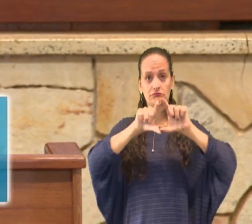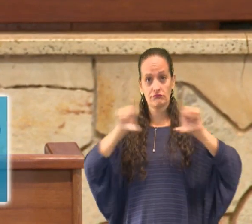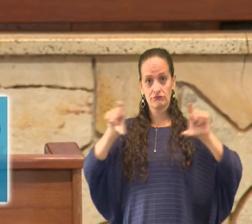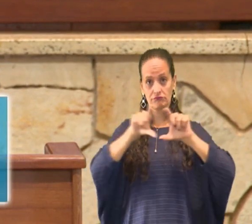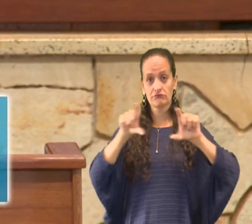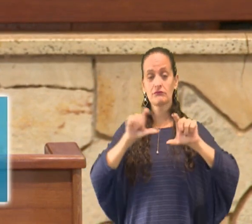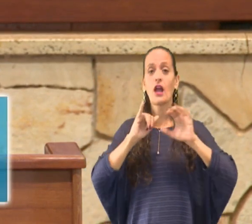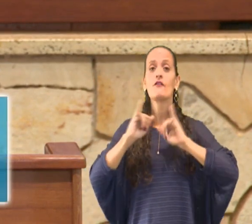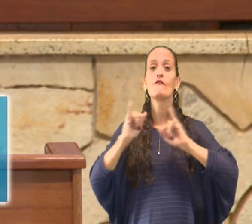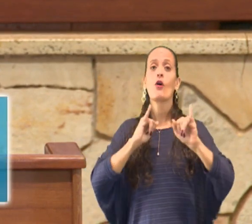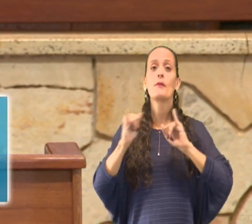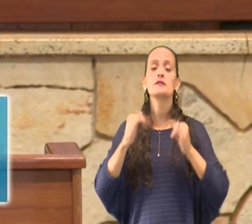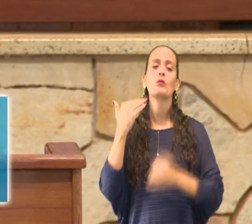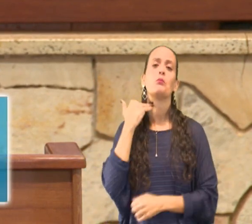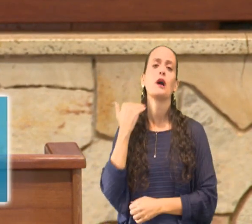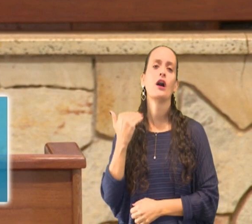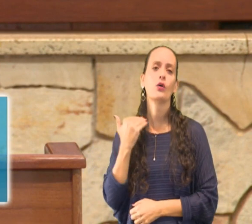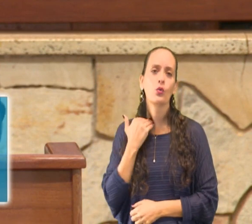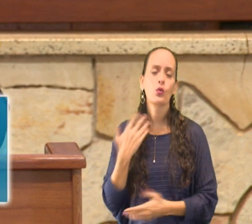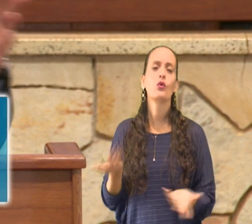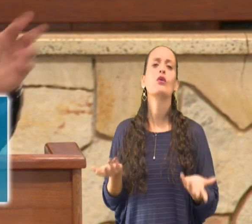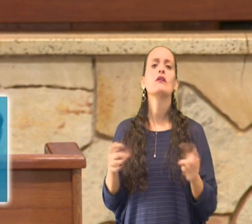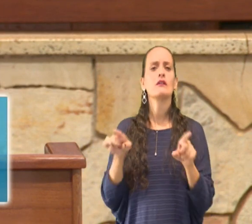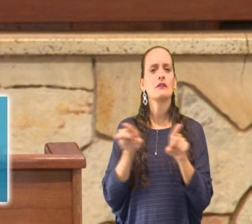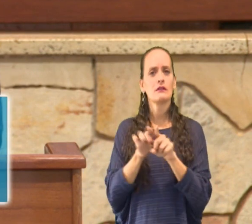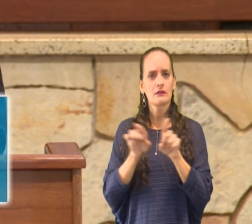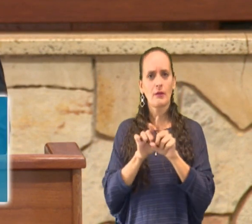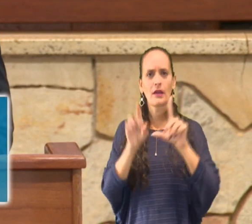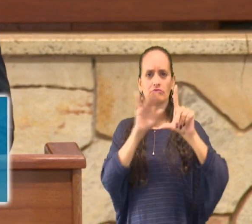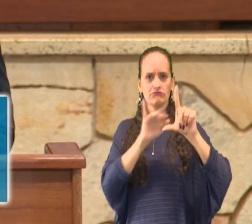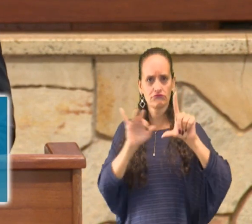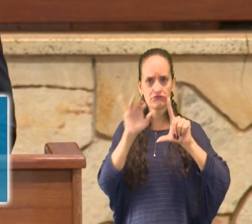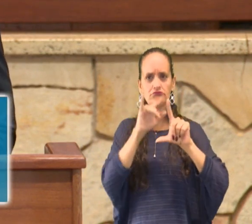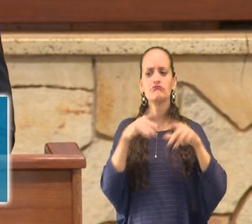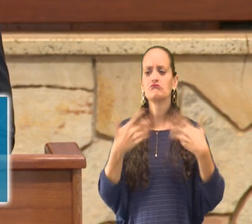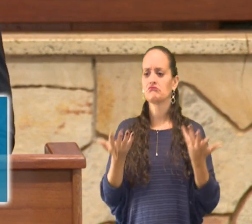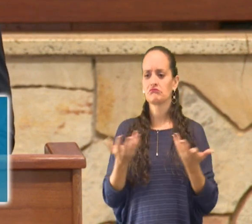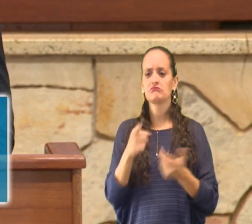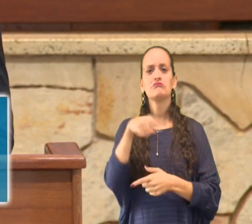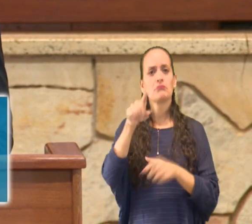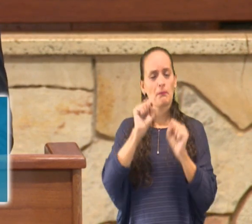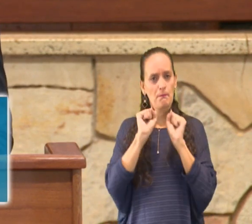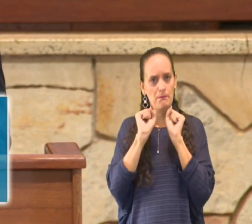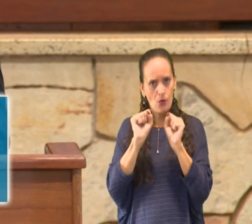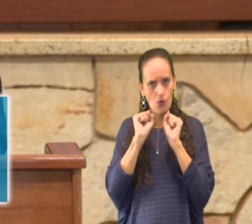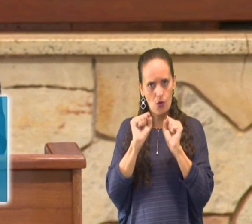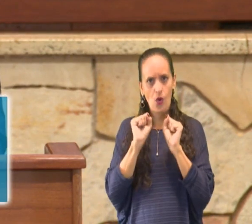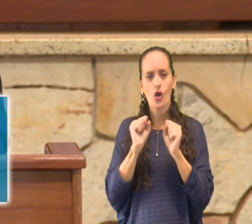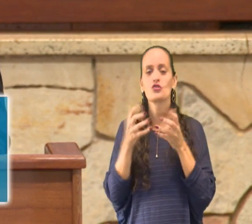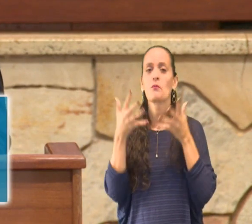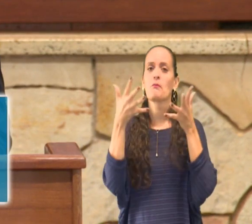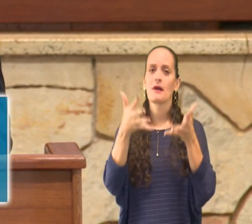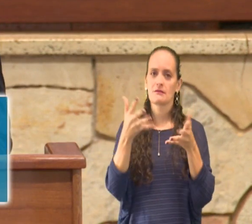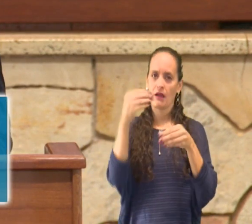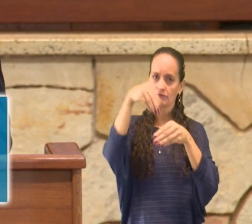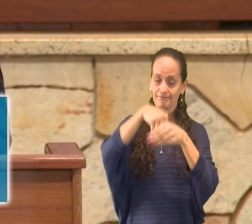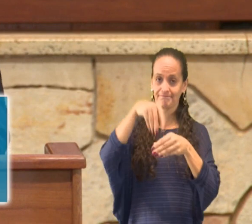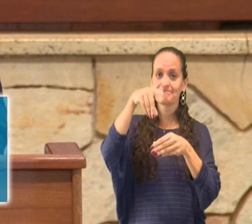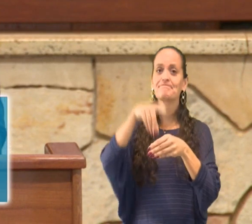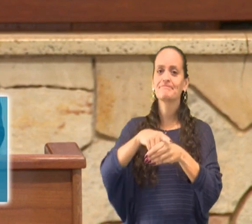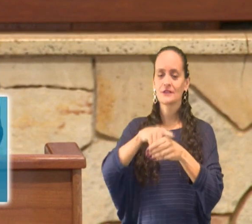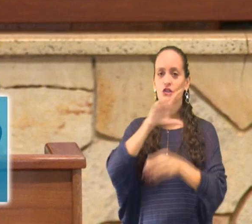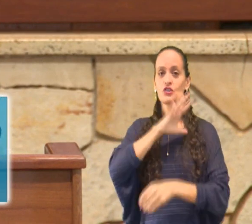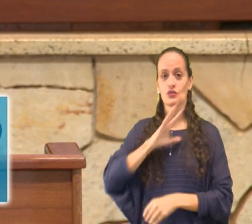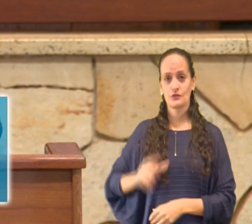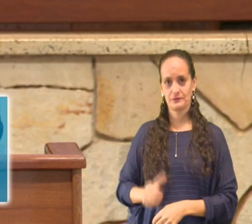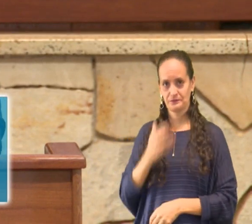as informações, os dados bancários, para que de qualquer lugar que você se encontre, você possa também participar desse ato de